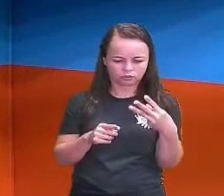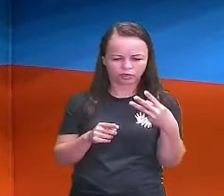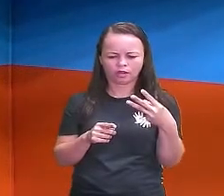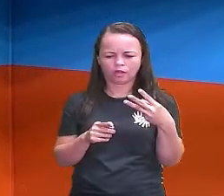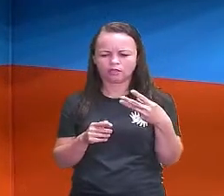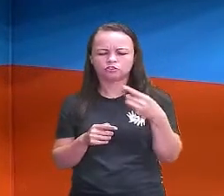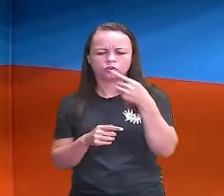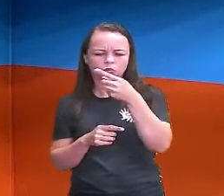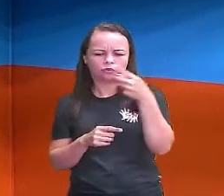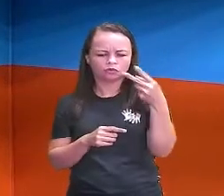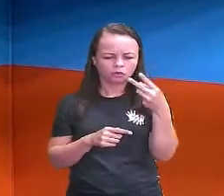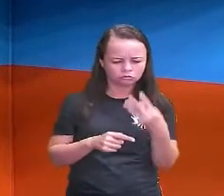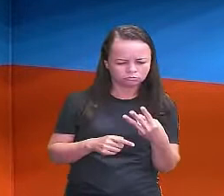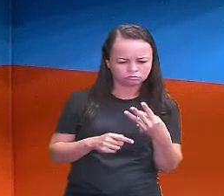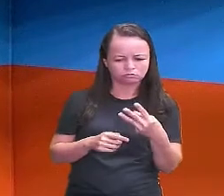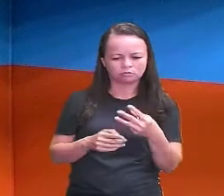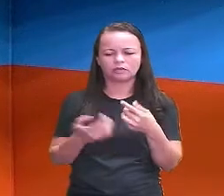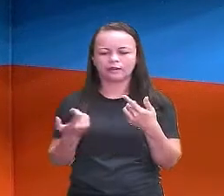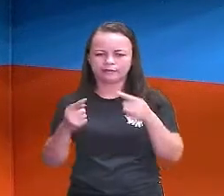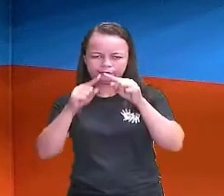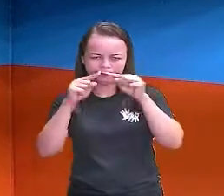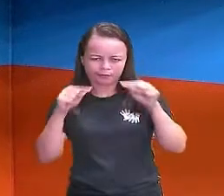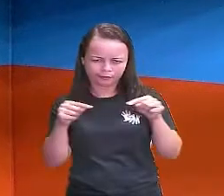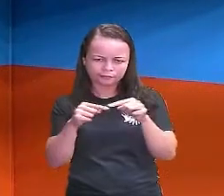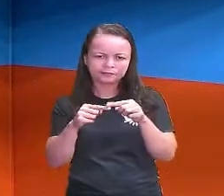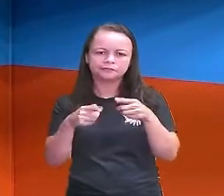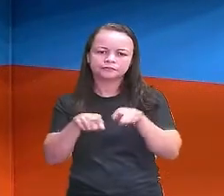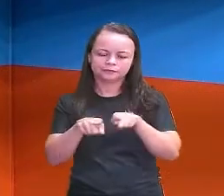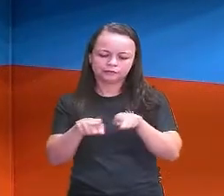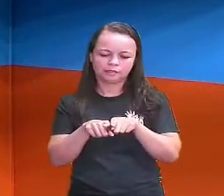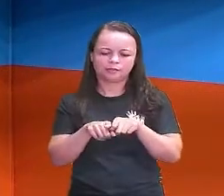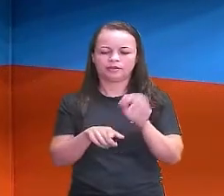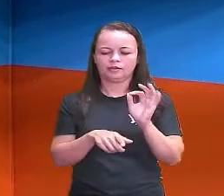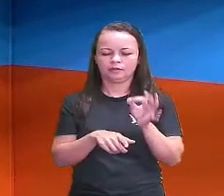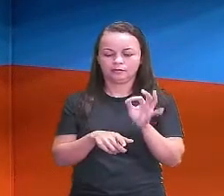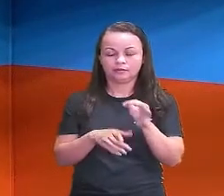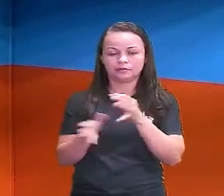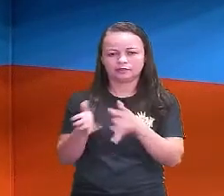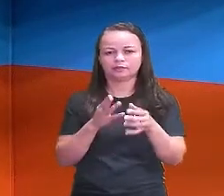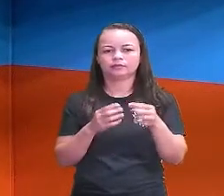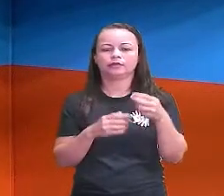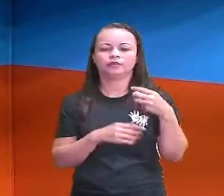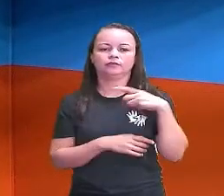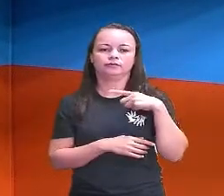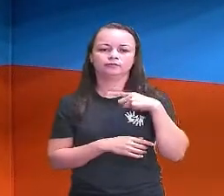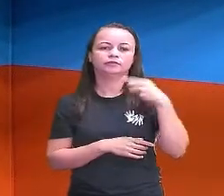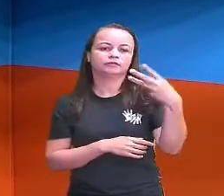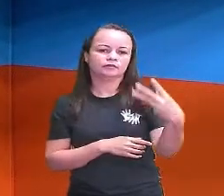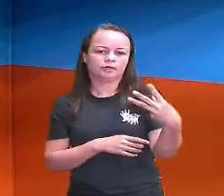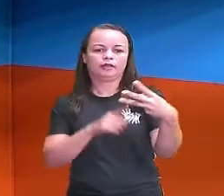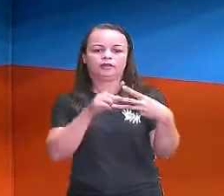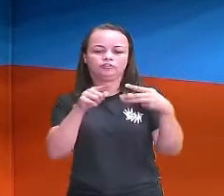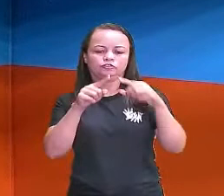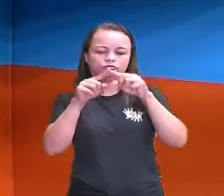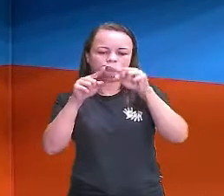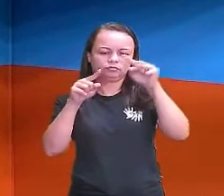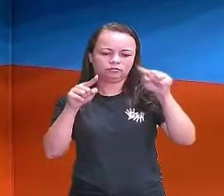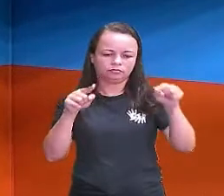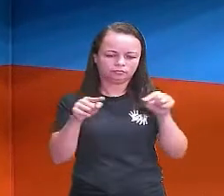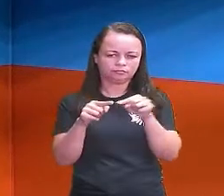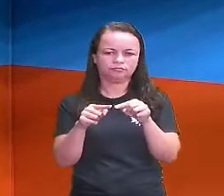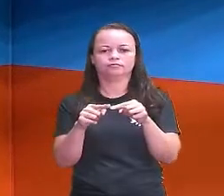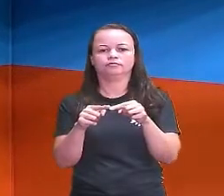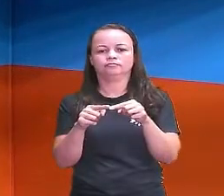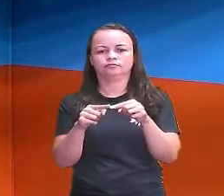triângulo. 1, 2, 3, triângulo também, tá certo? Então, tem três lados, é um triângulo. E aonde